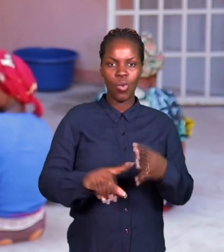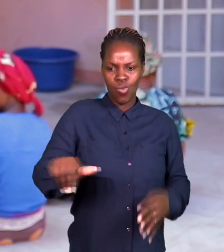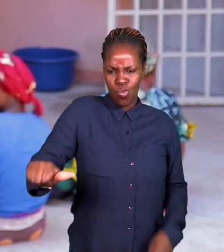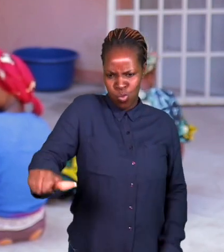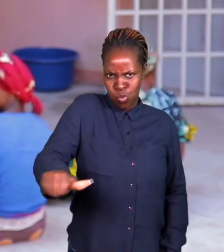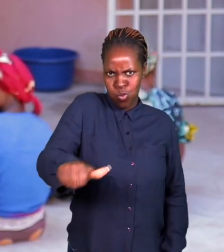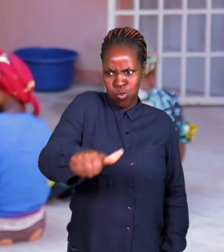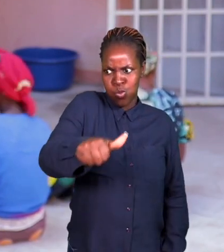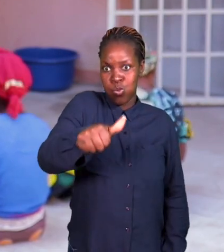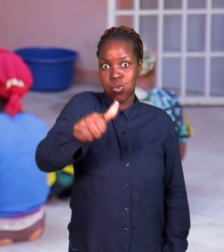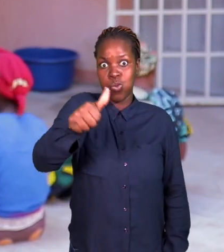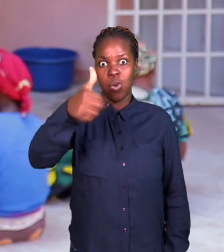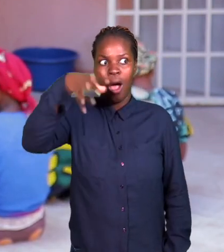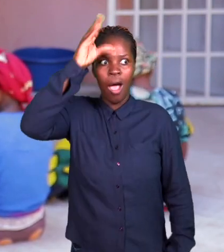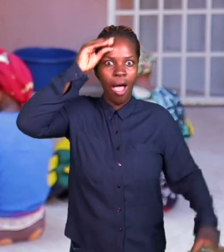melhora o aprendizado do bebê.